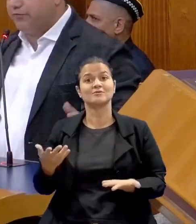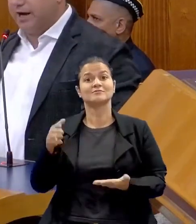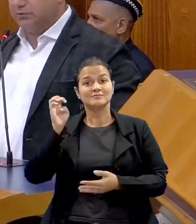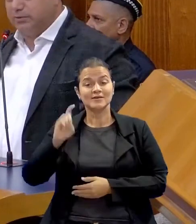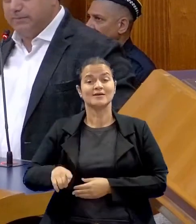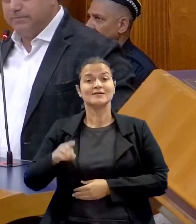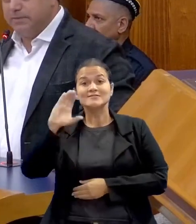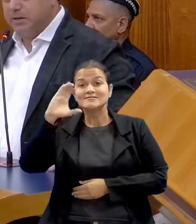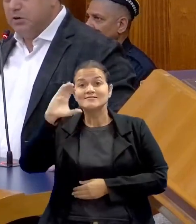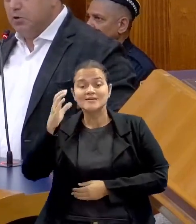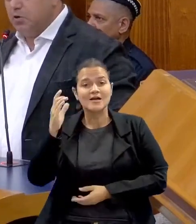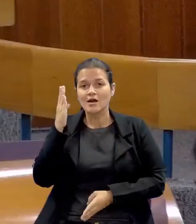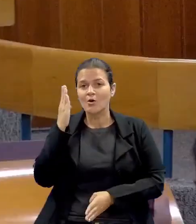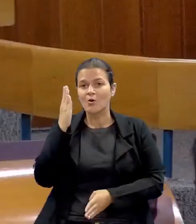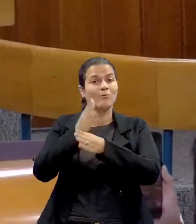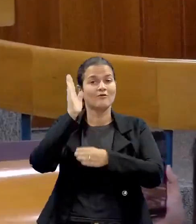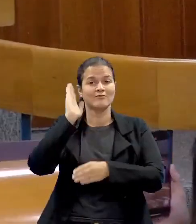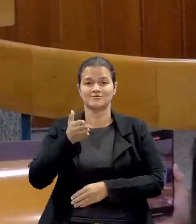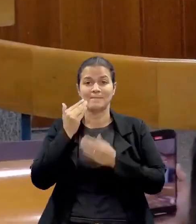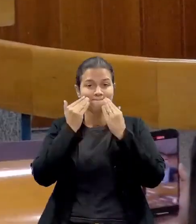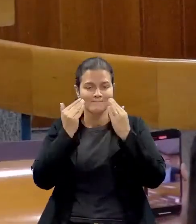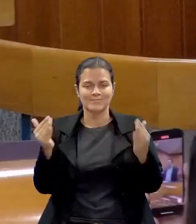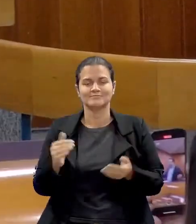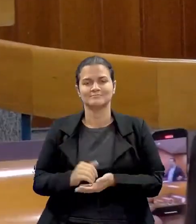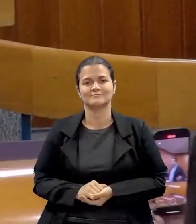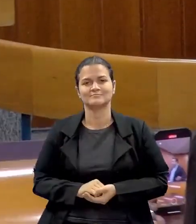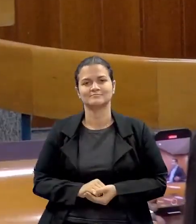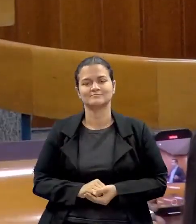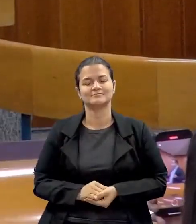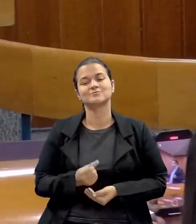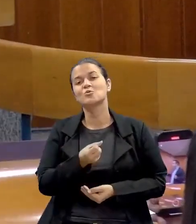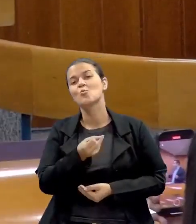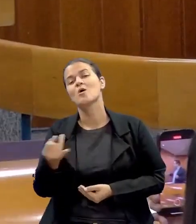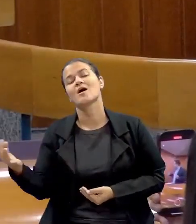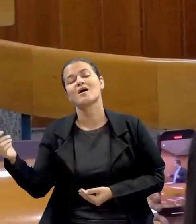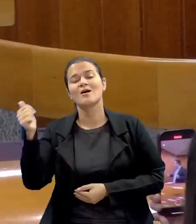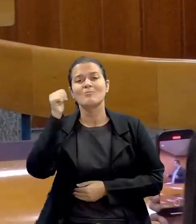cientificamente comprovado. Quantas